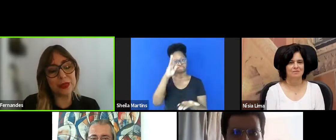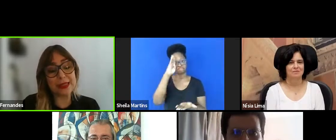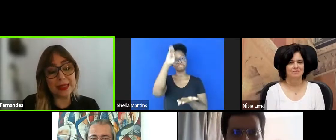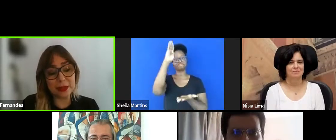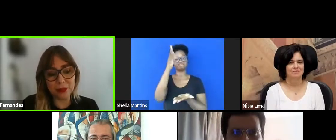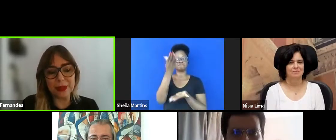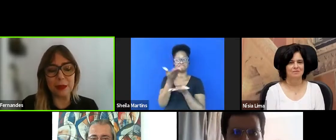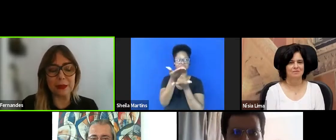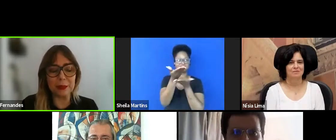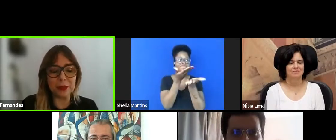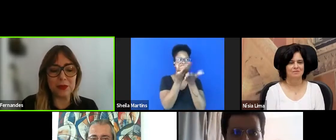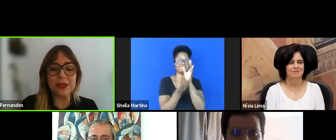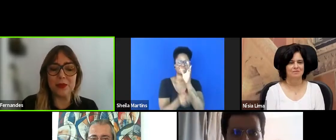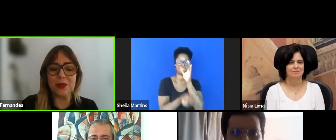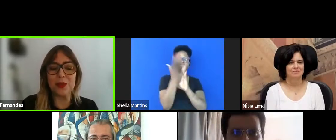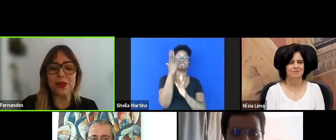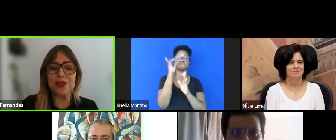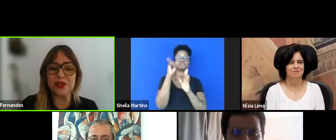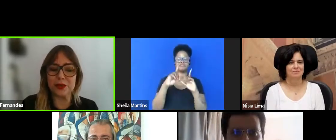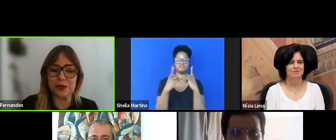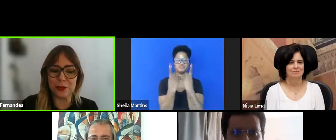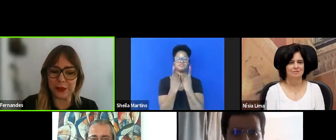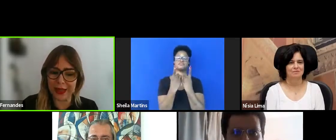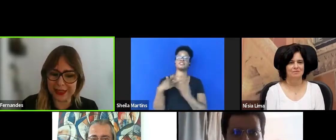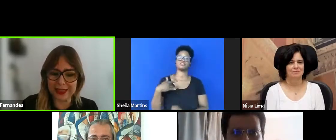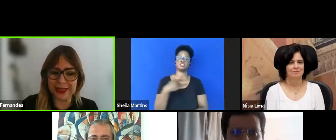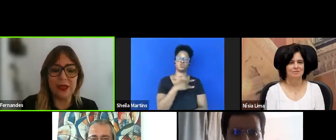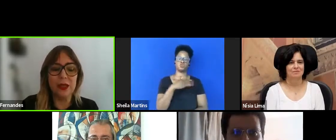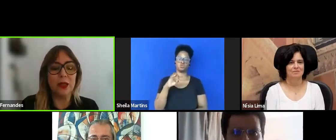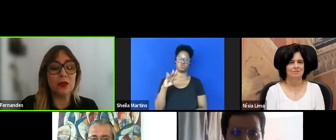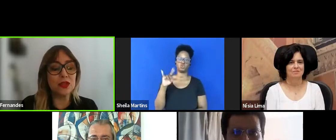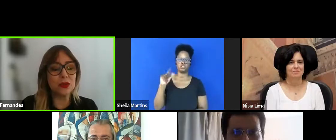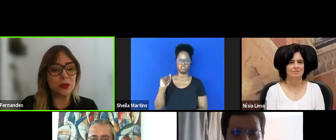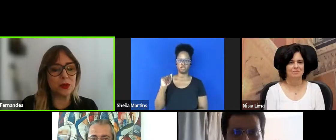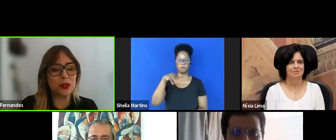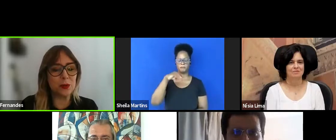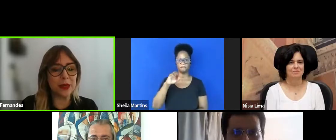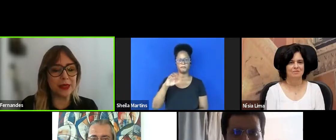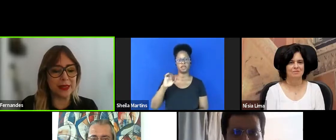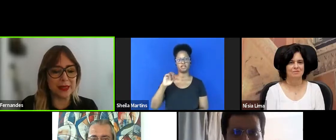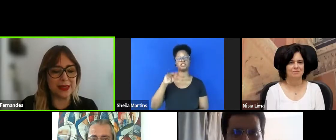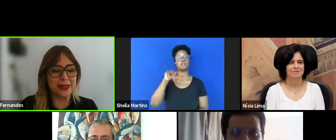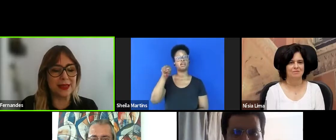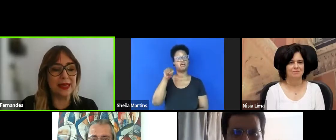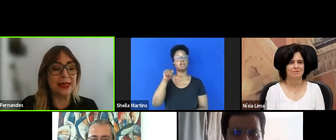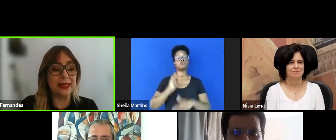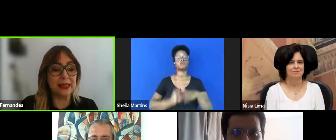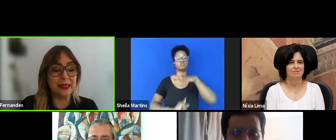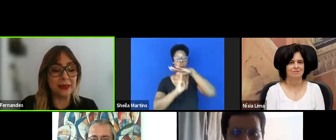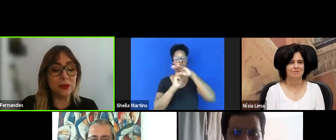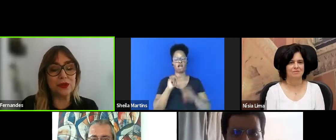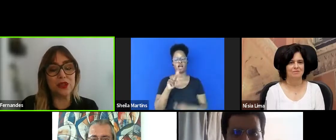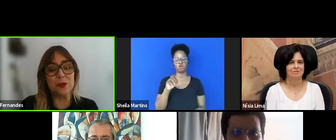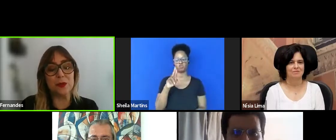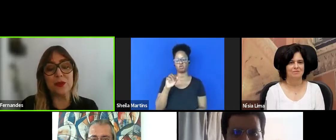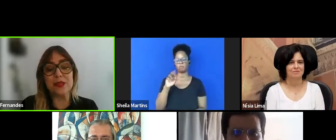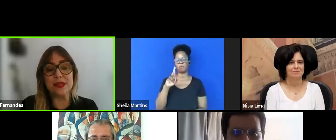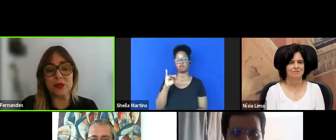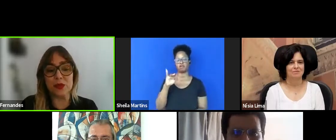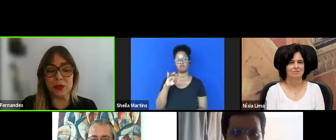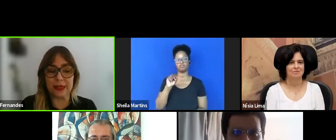articulador da fundação do Departamento de Saúde Coletiva, o UNESC, no Instituto Ageu Magalhães, liderando de